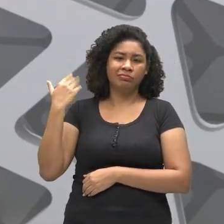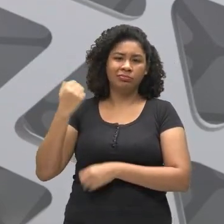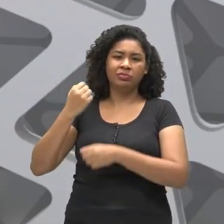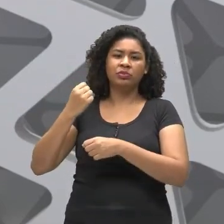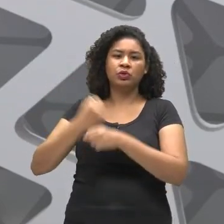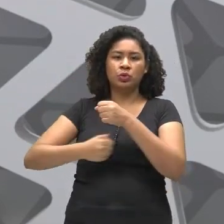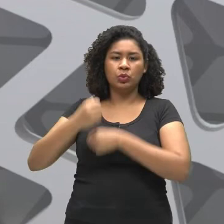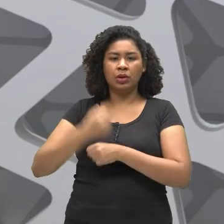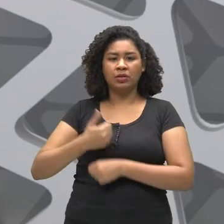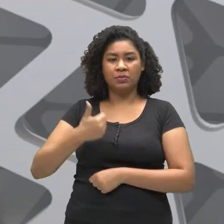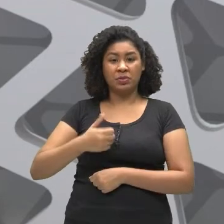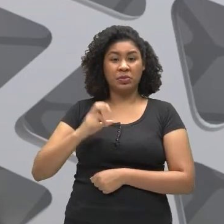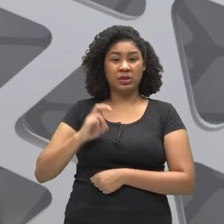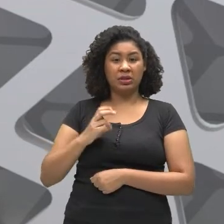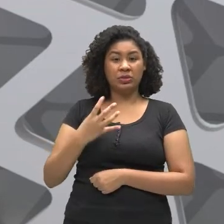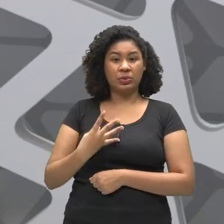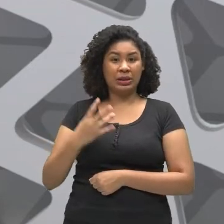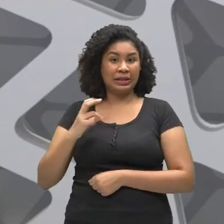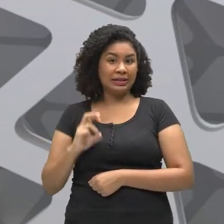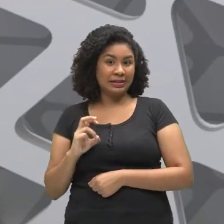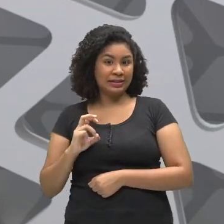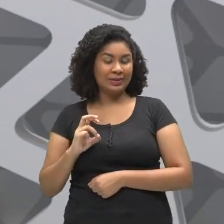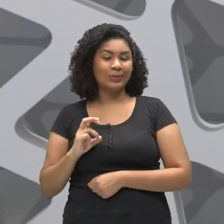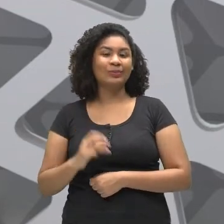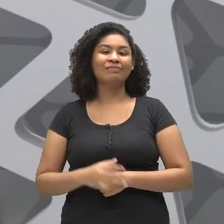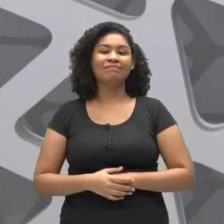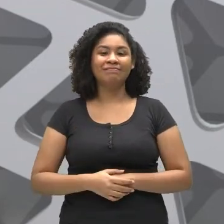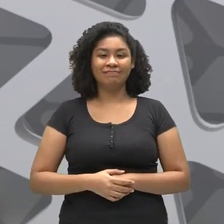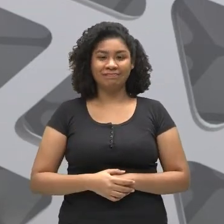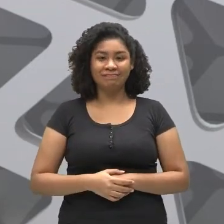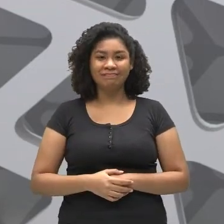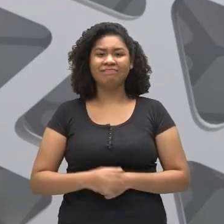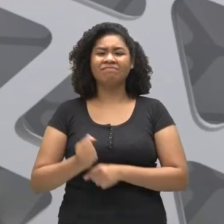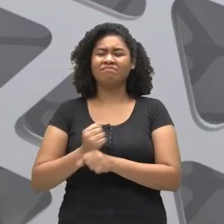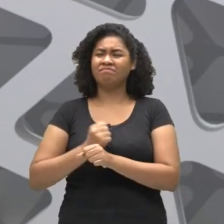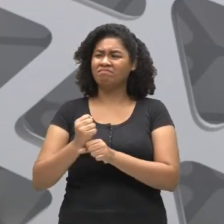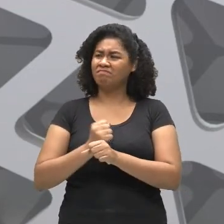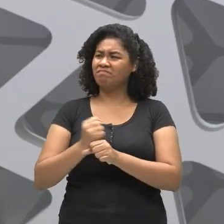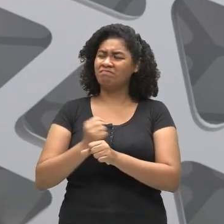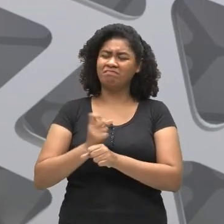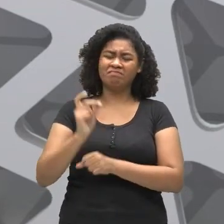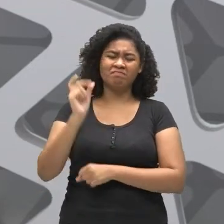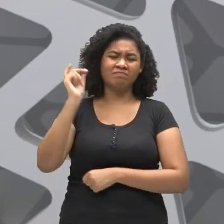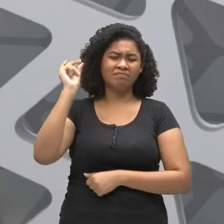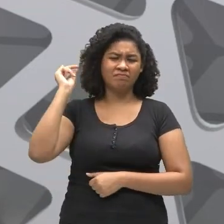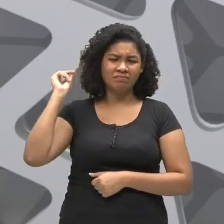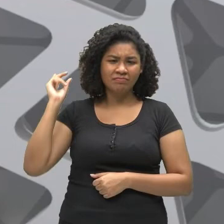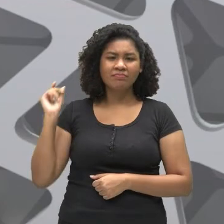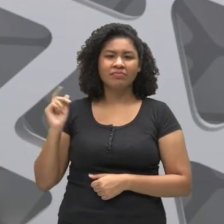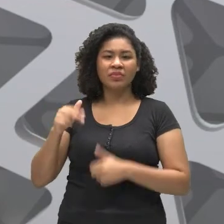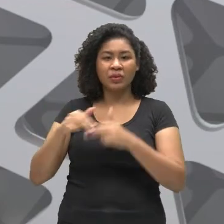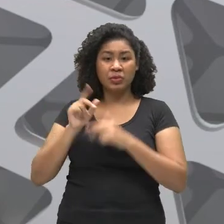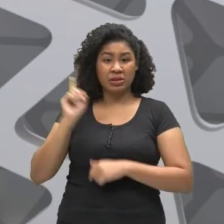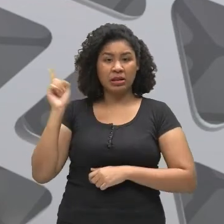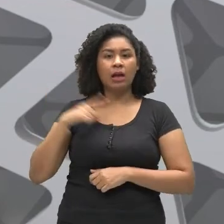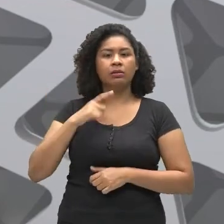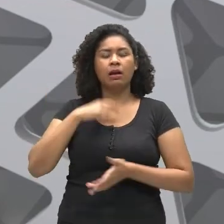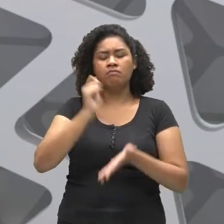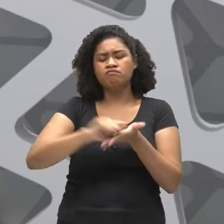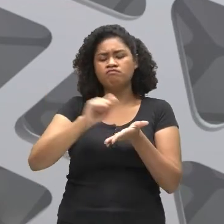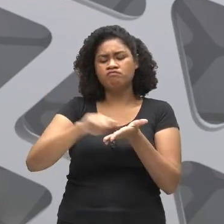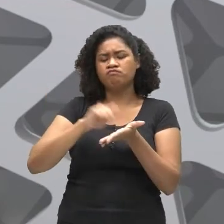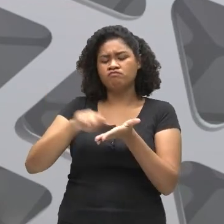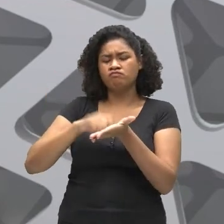ano de 1545. É muito tempo. Então lá eles listavam aquilo que